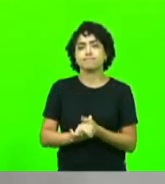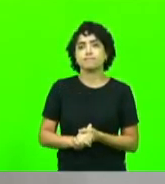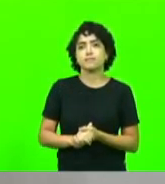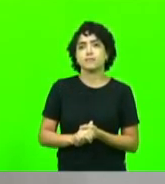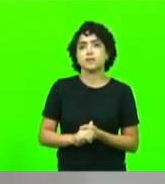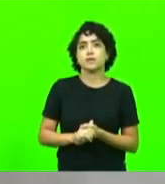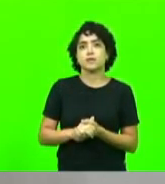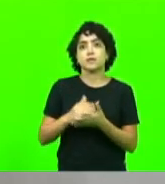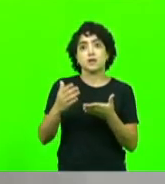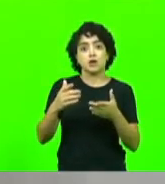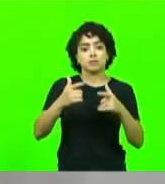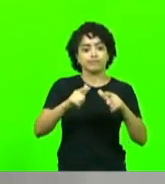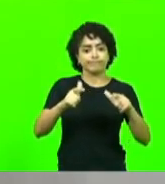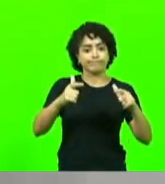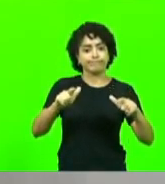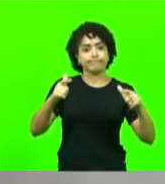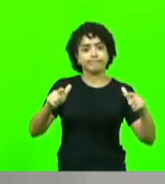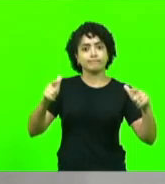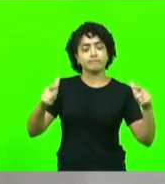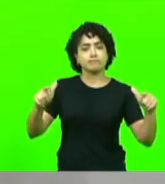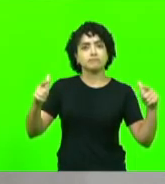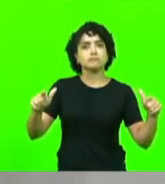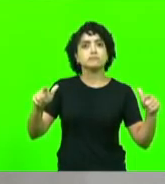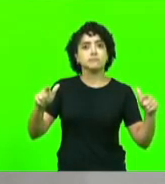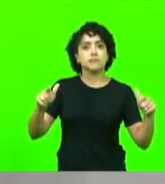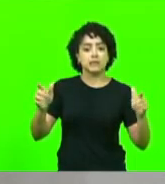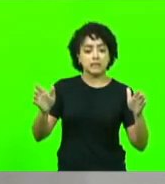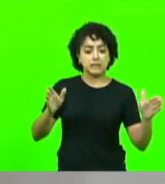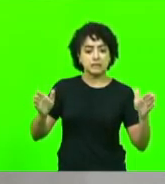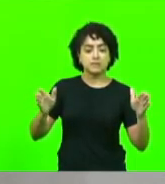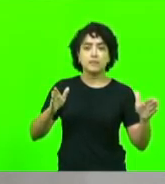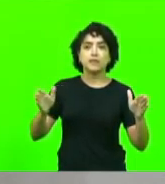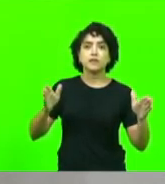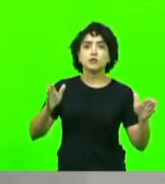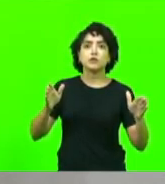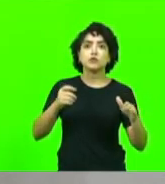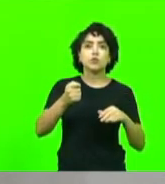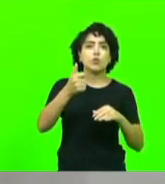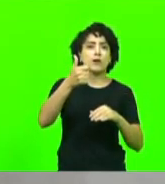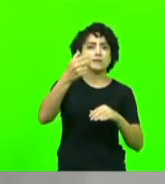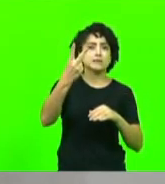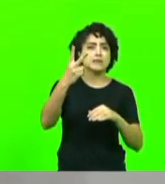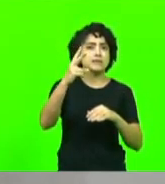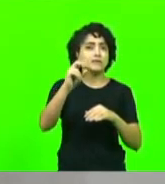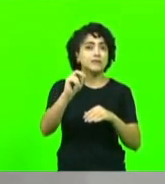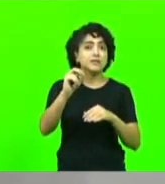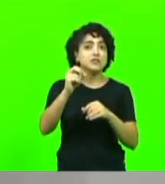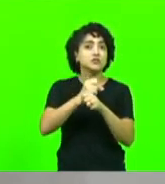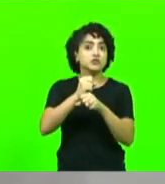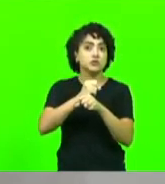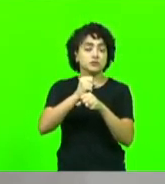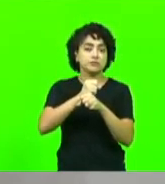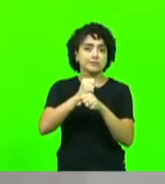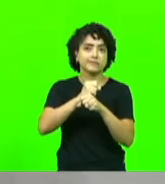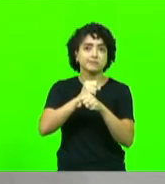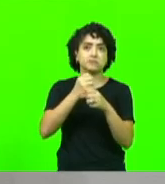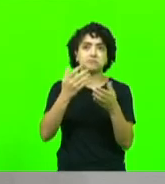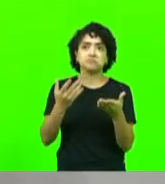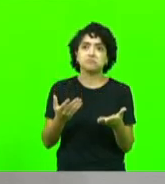E olha o crescimento vegetativo que nós tivemos nesse período, quase 20 anos, aliás, 21 anos. Nós não tivemos